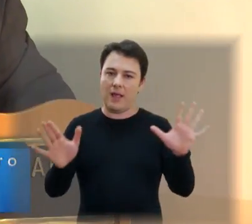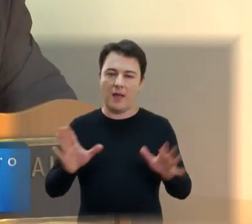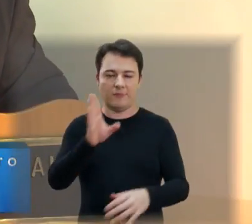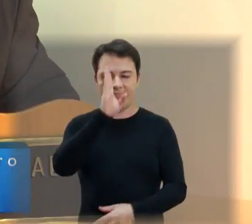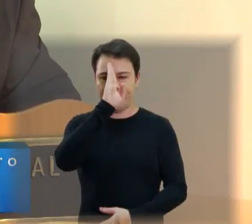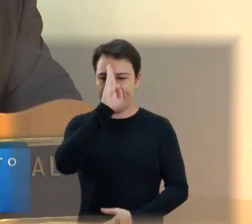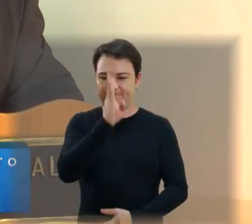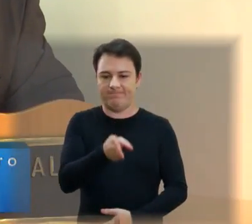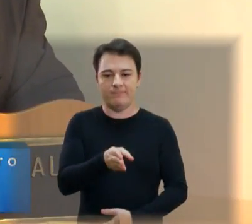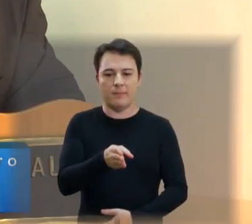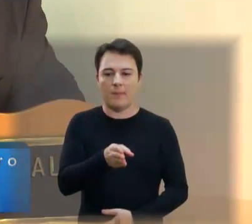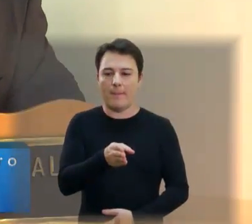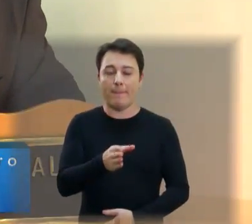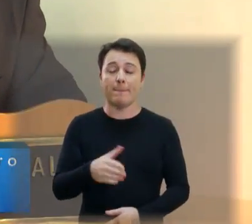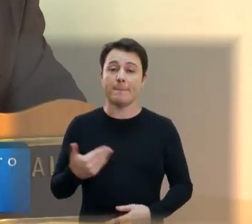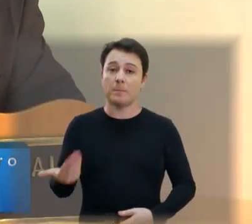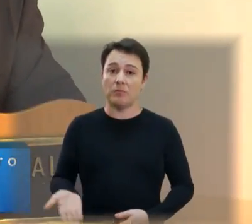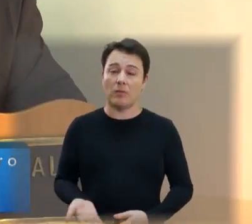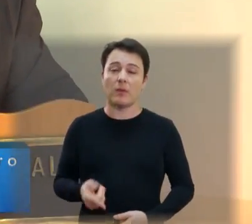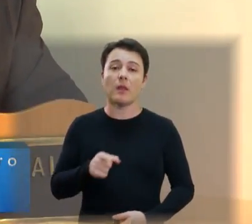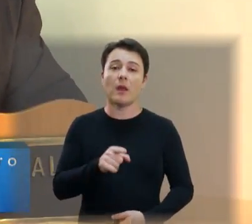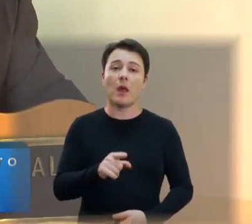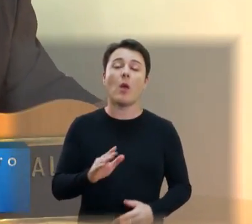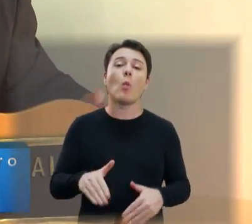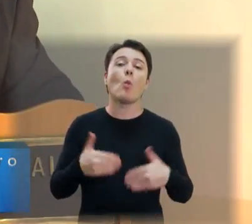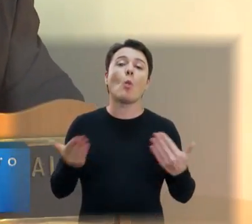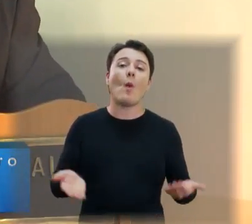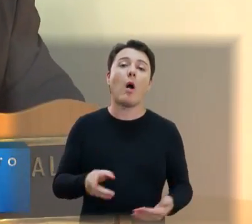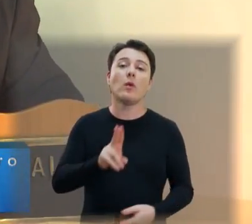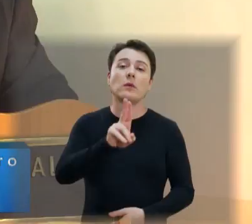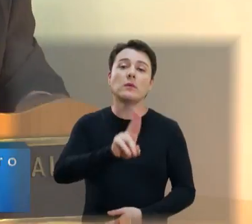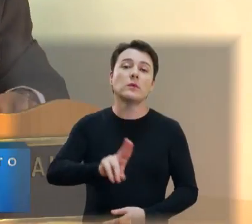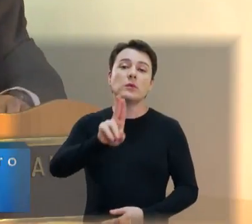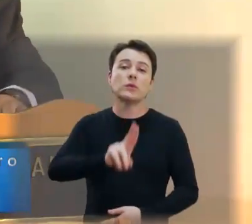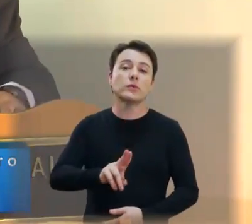seria o bem de uso. Né?